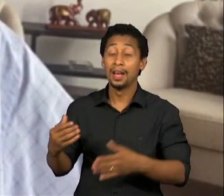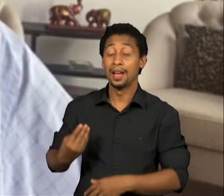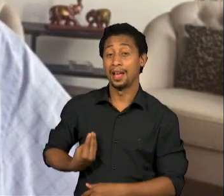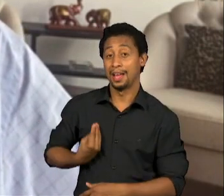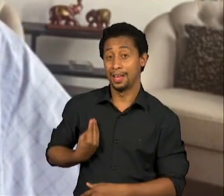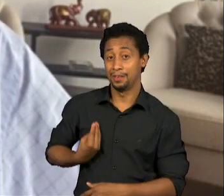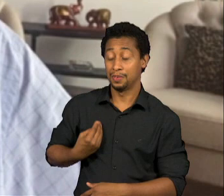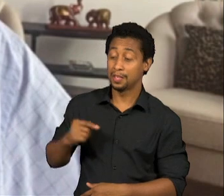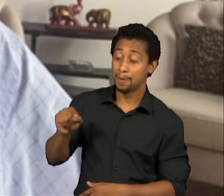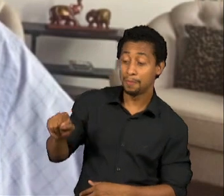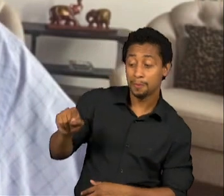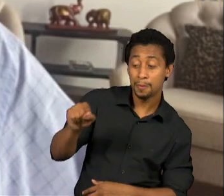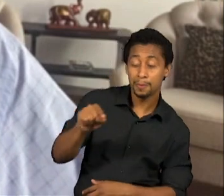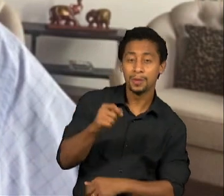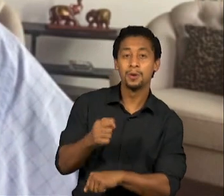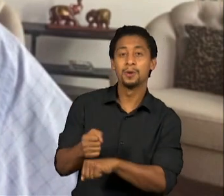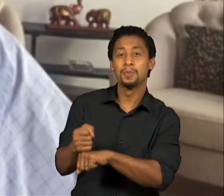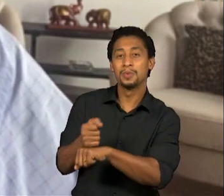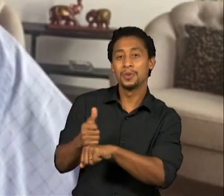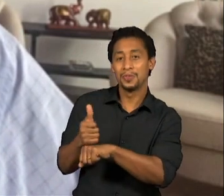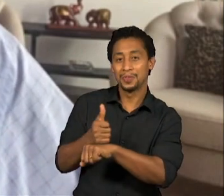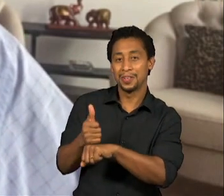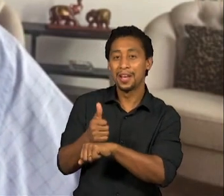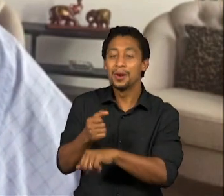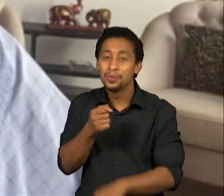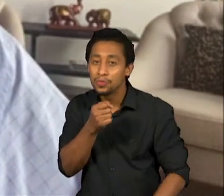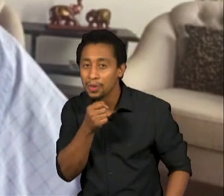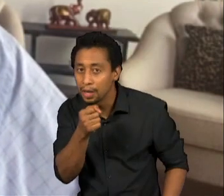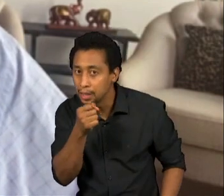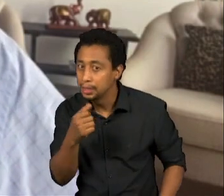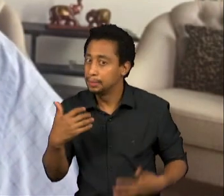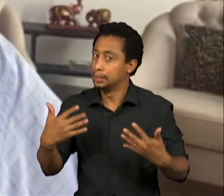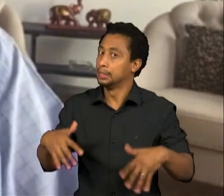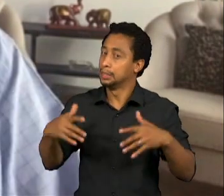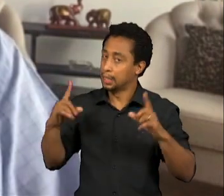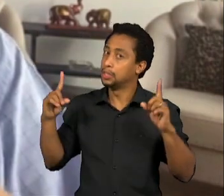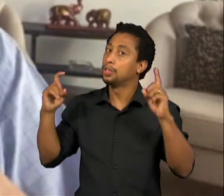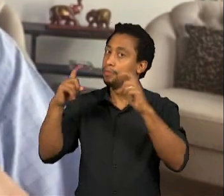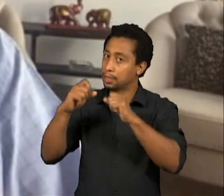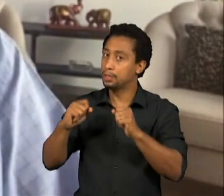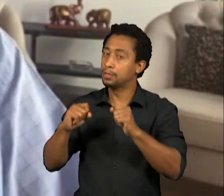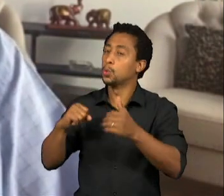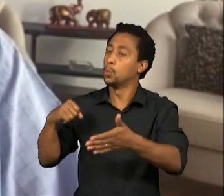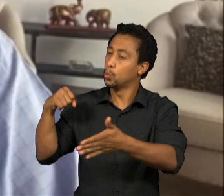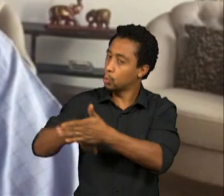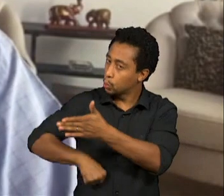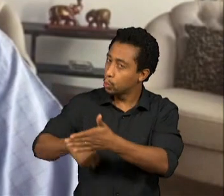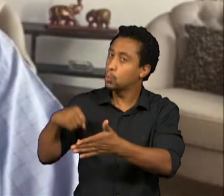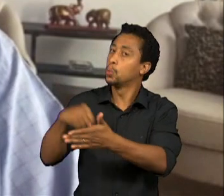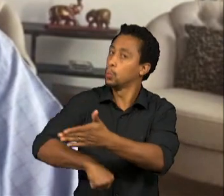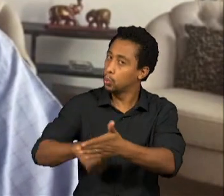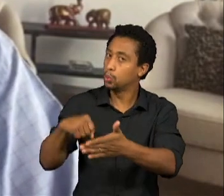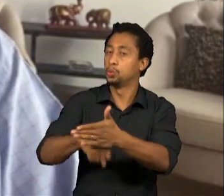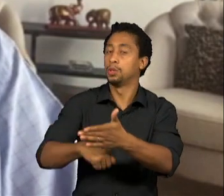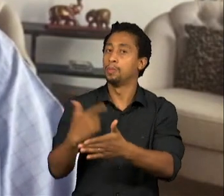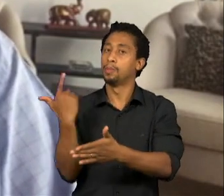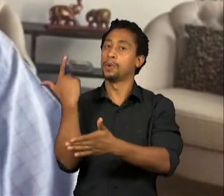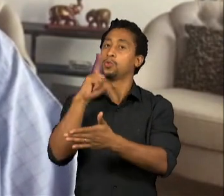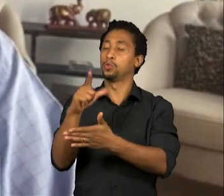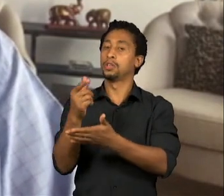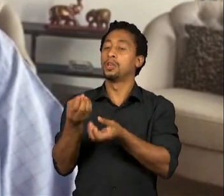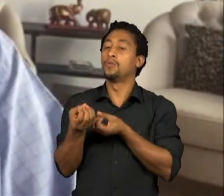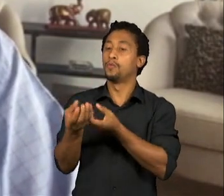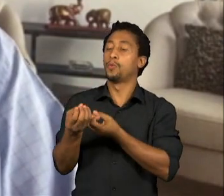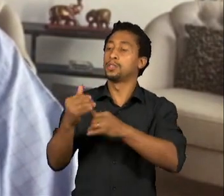jornalista é uma vida de luta, que nós temos que lutar muito para tentar preservar sempre a verdade. E essa batalha do jornalismo é